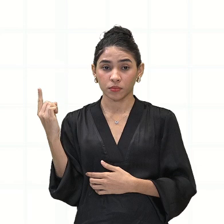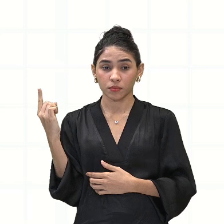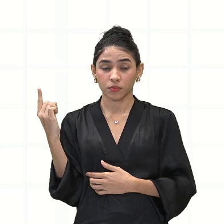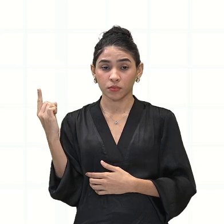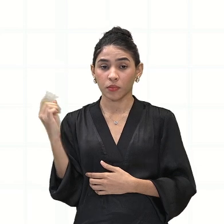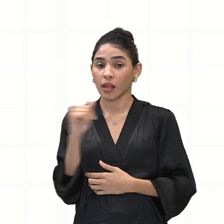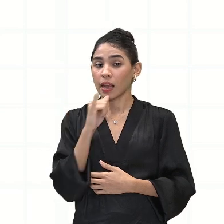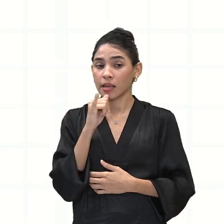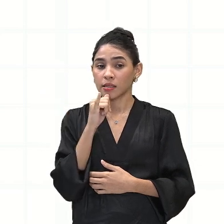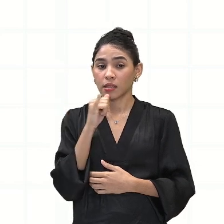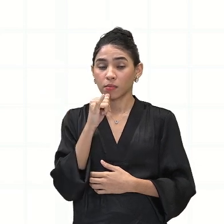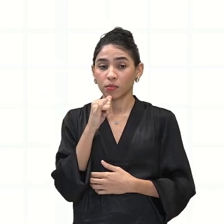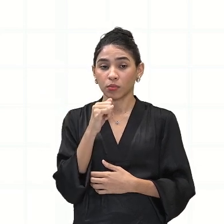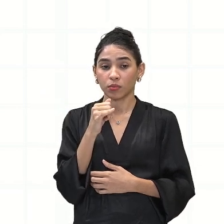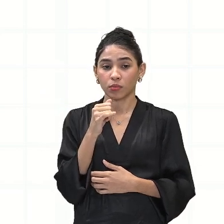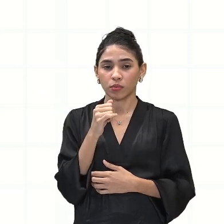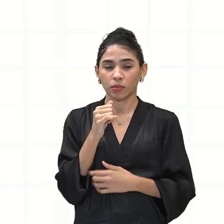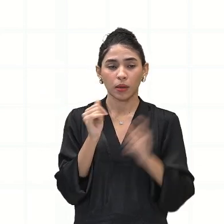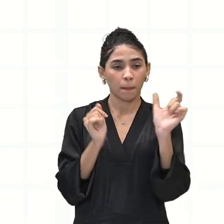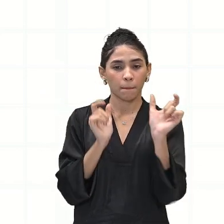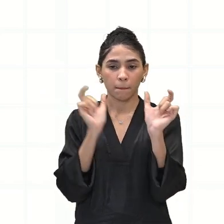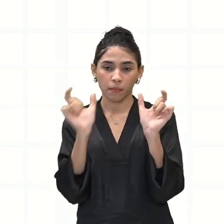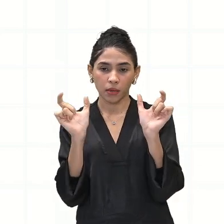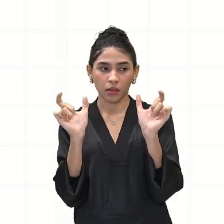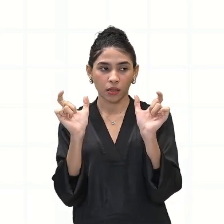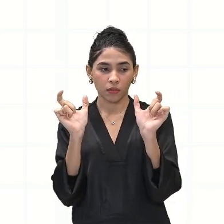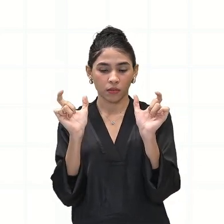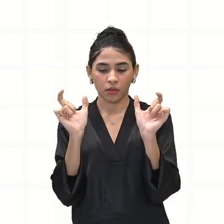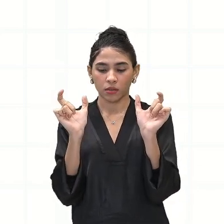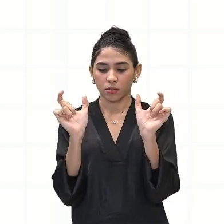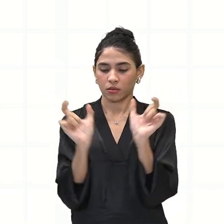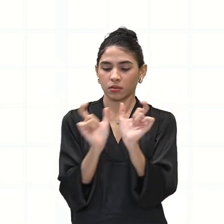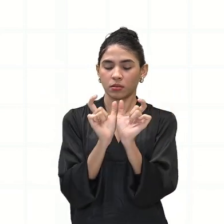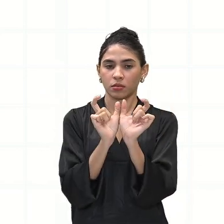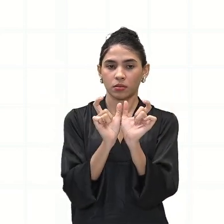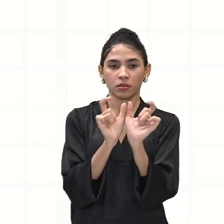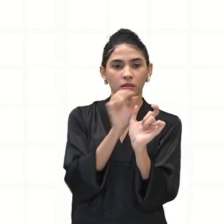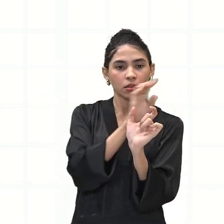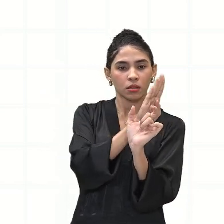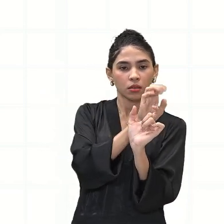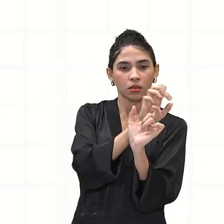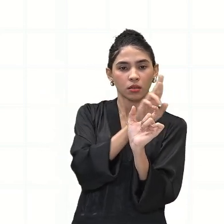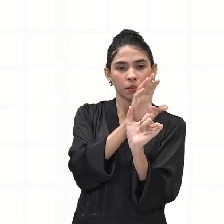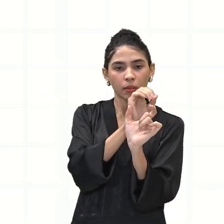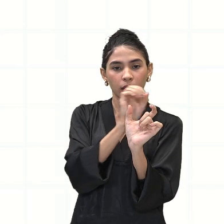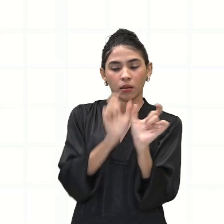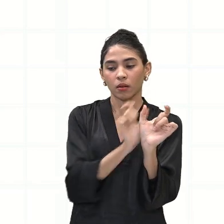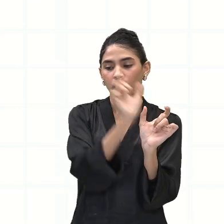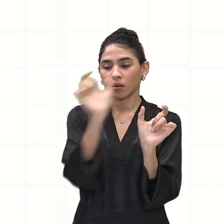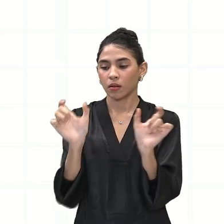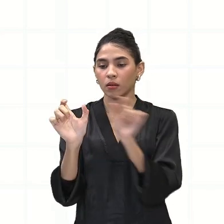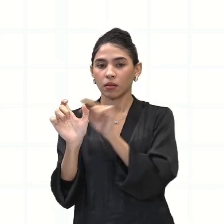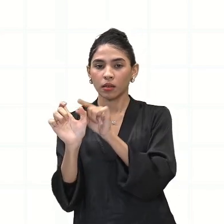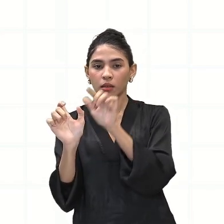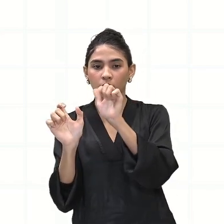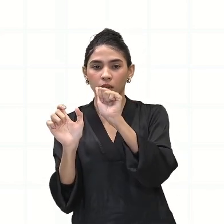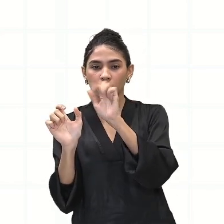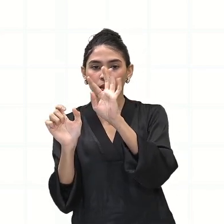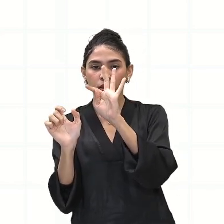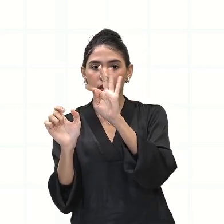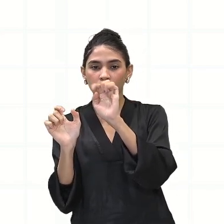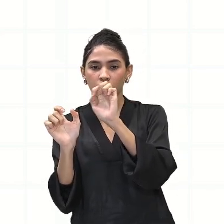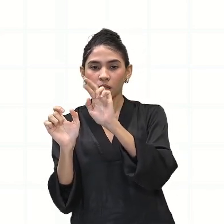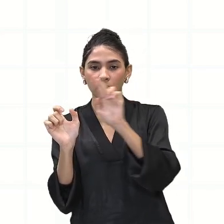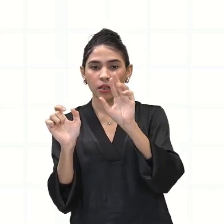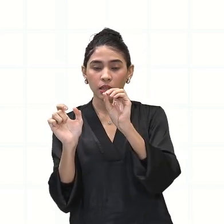uma proximidade entre as palavras, berro pelo aterro, pelo desterro, berro por seu berro